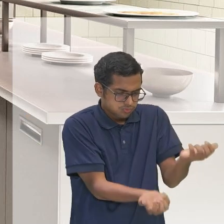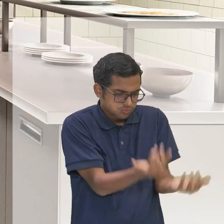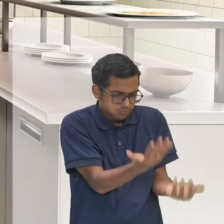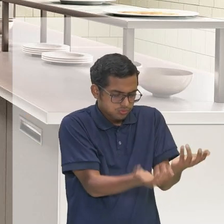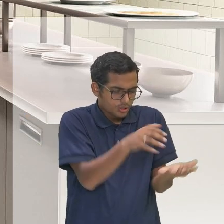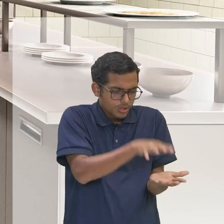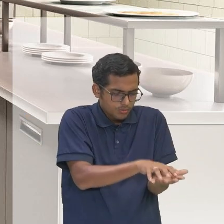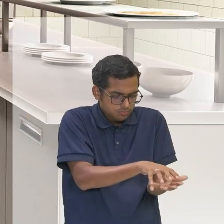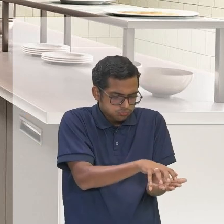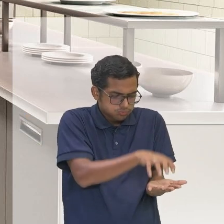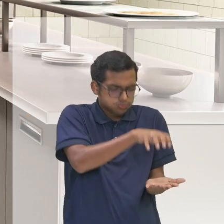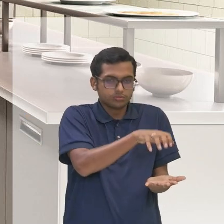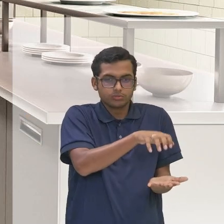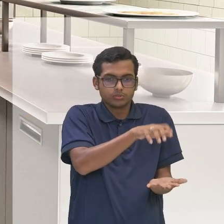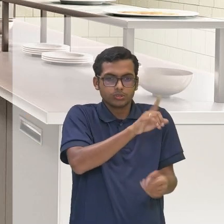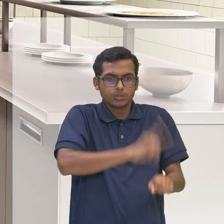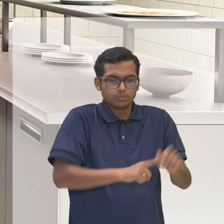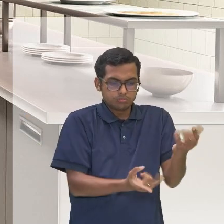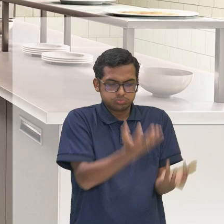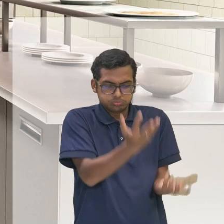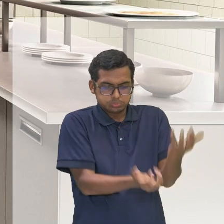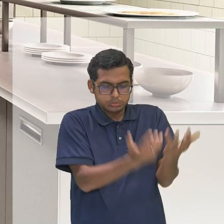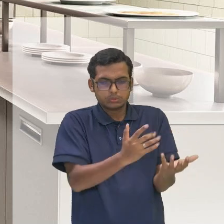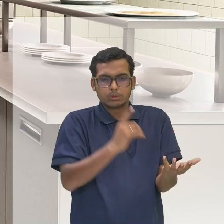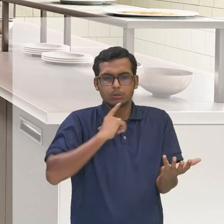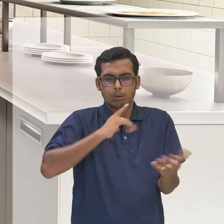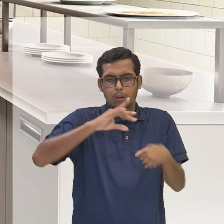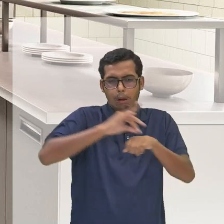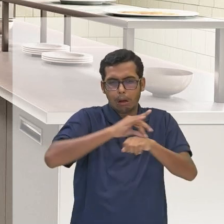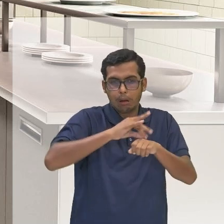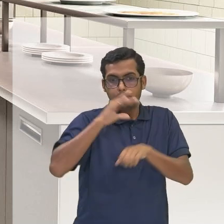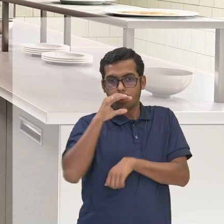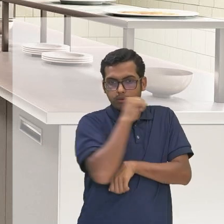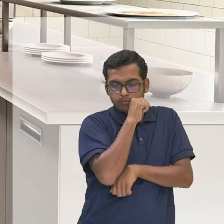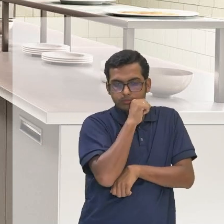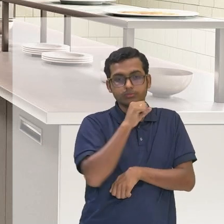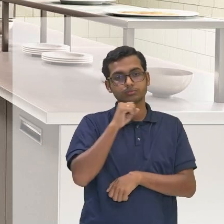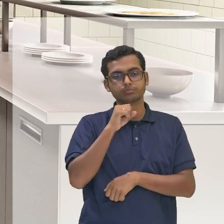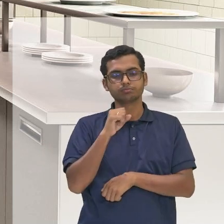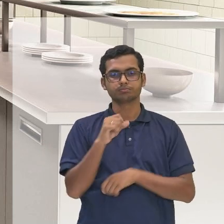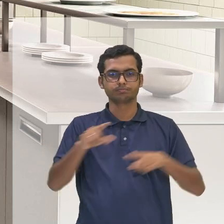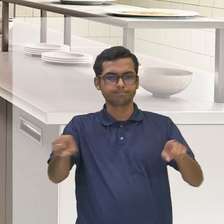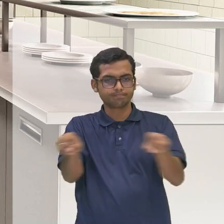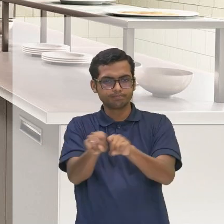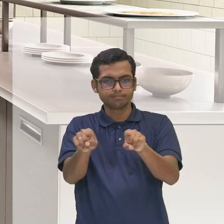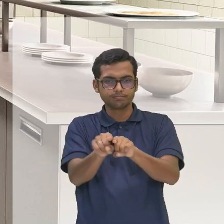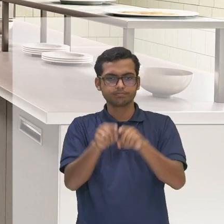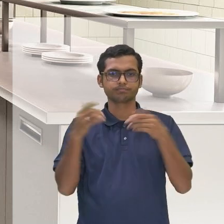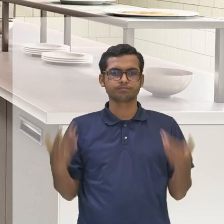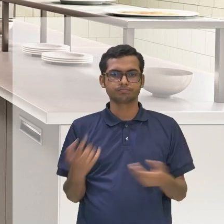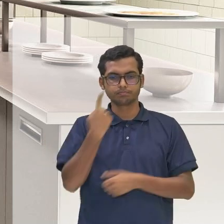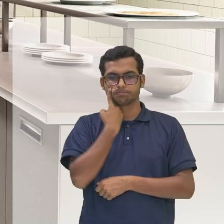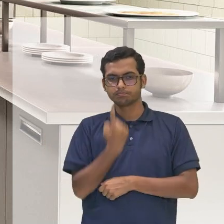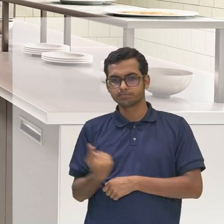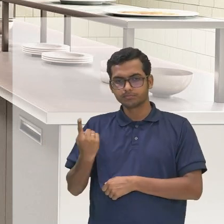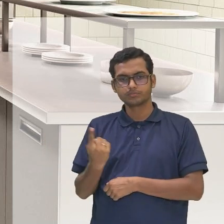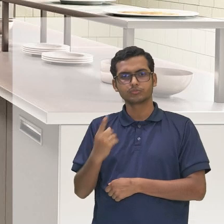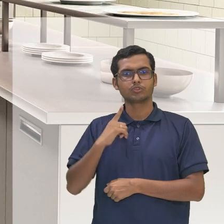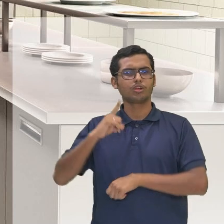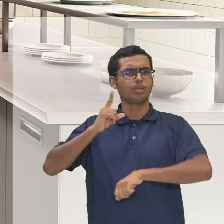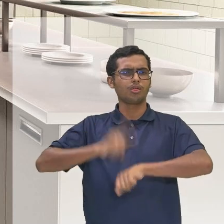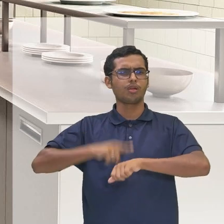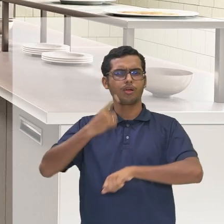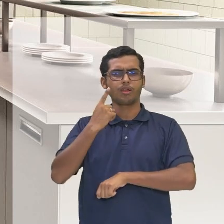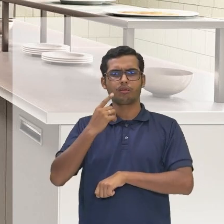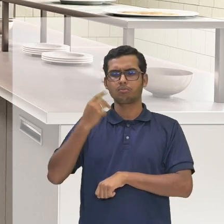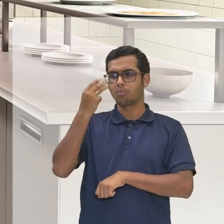sem sabor. Então tá vendo que até o açúcar compromete ali o seu bolo, não é a questão de ficar muito mais doce ou não, mas ele